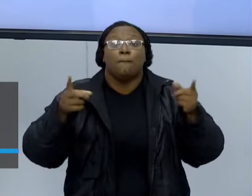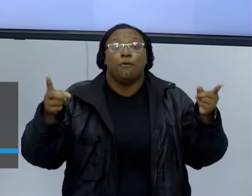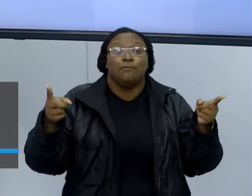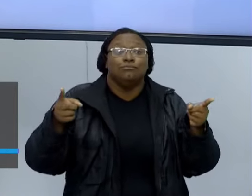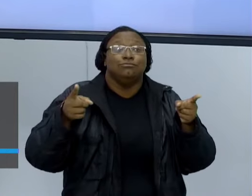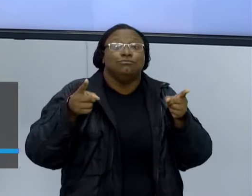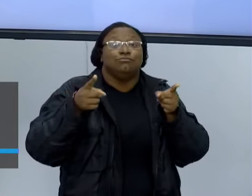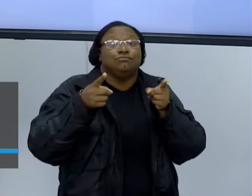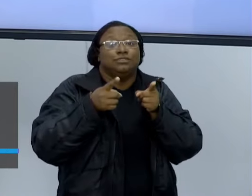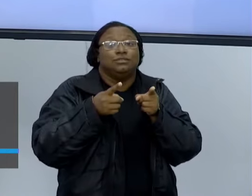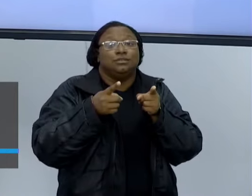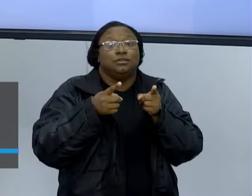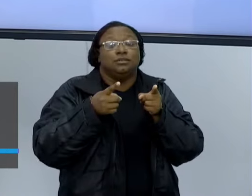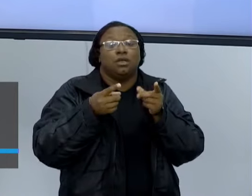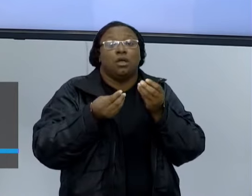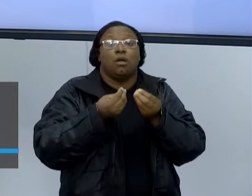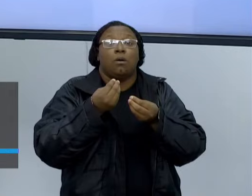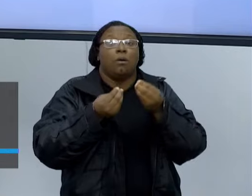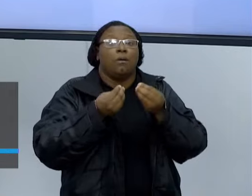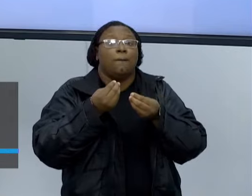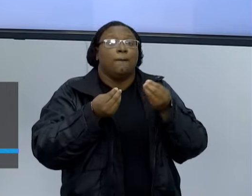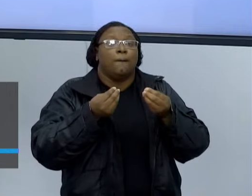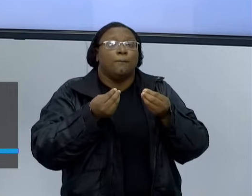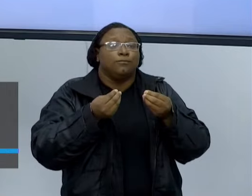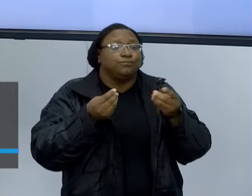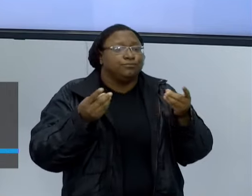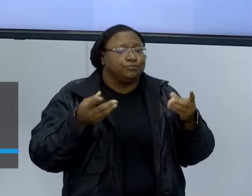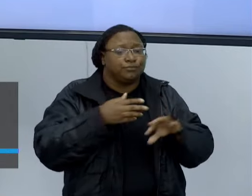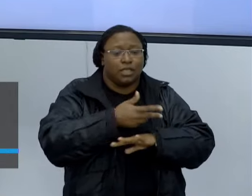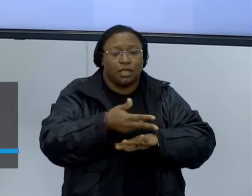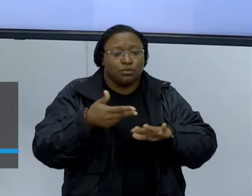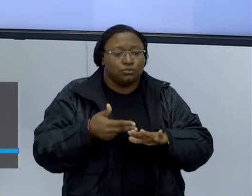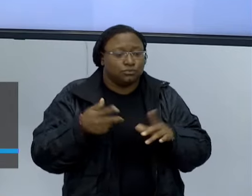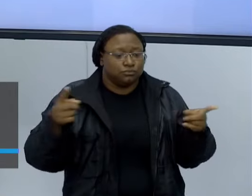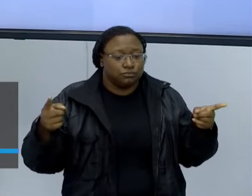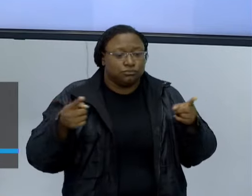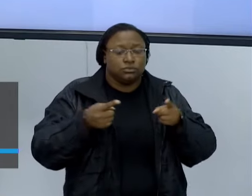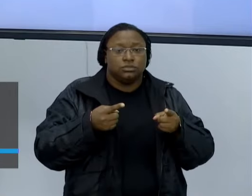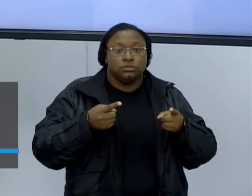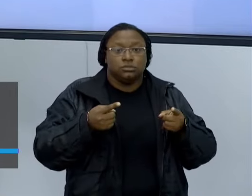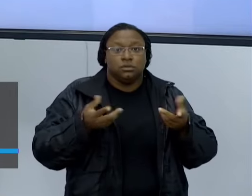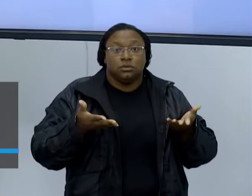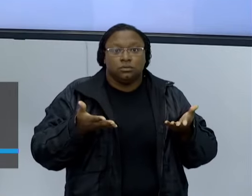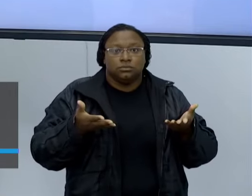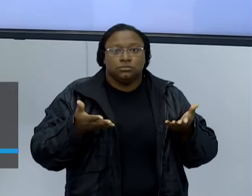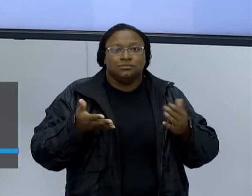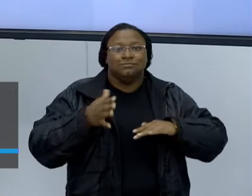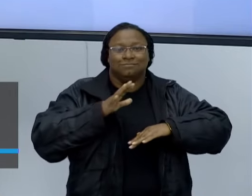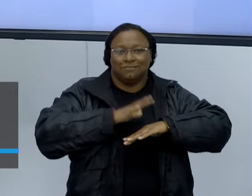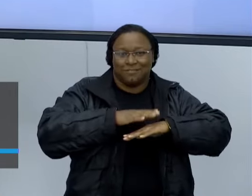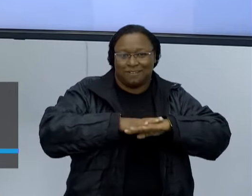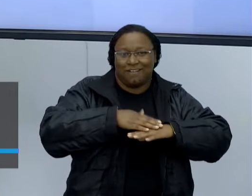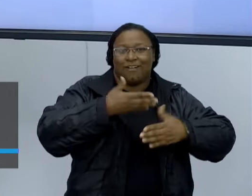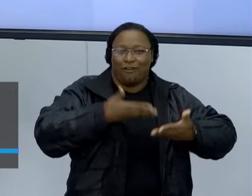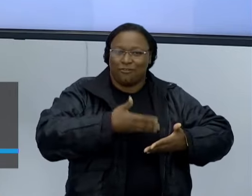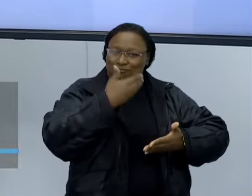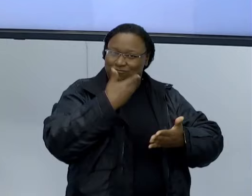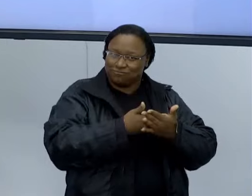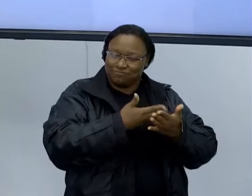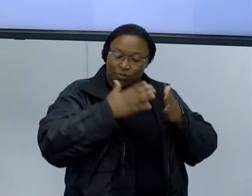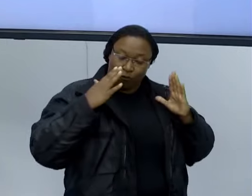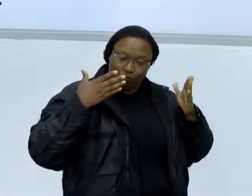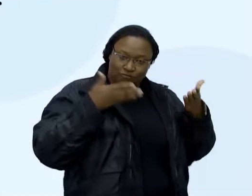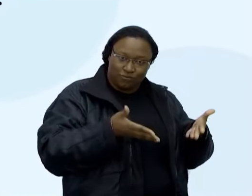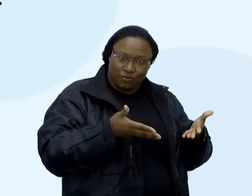as coisas. Porque como é que eu vou diminuir certas coisas, com que critério? Essa é a aula de hoje, é o nosso objetivo. Ele vem